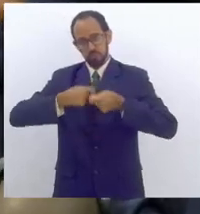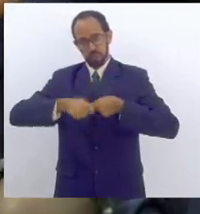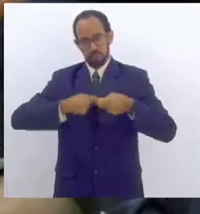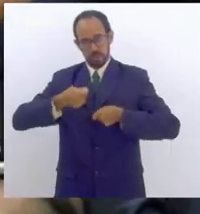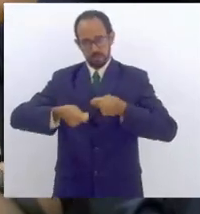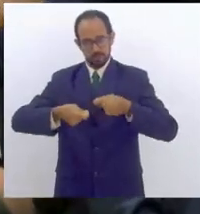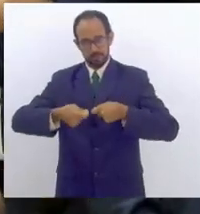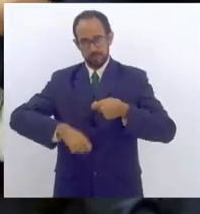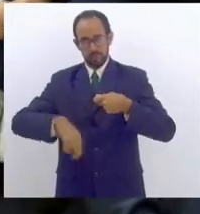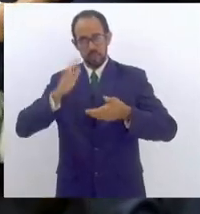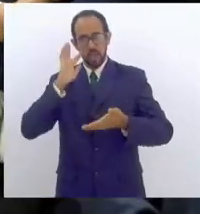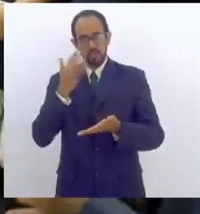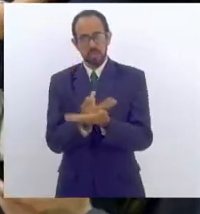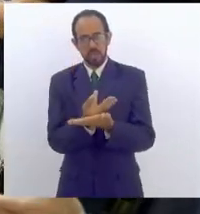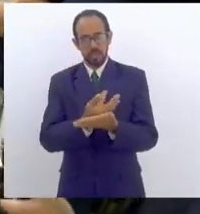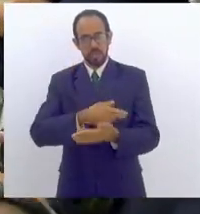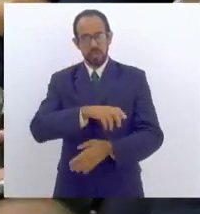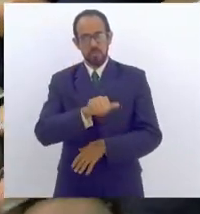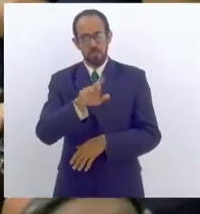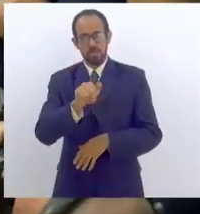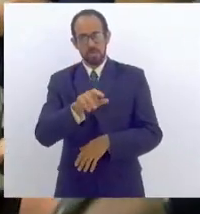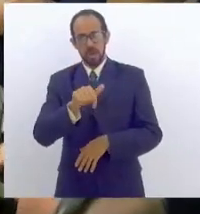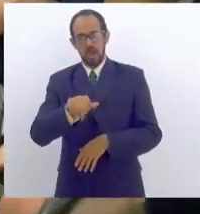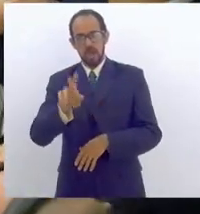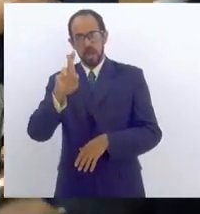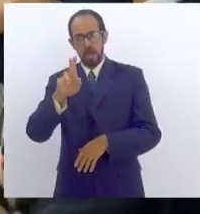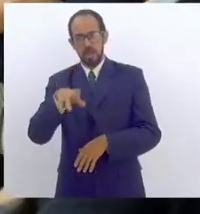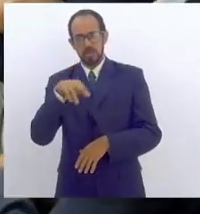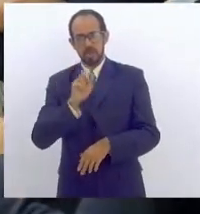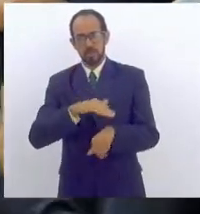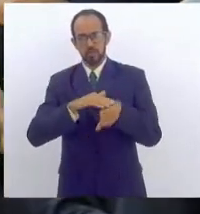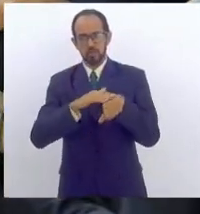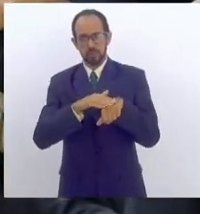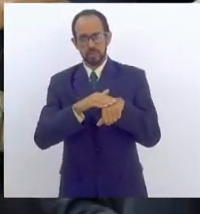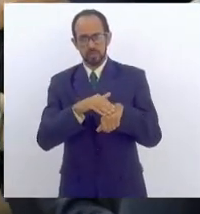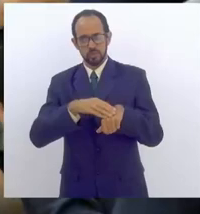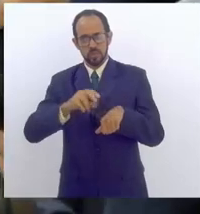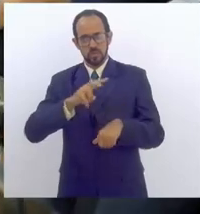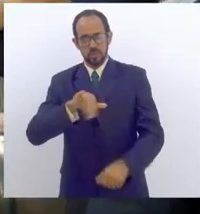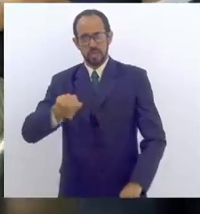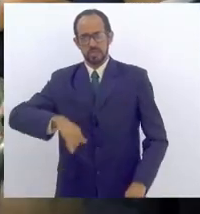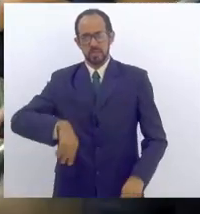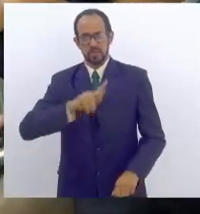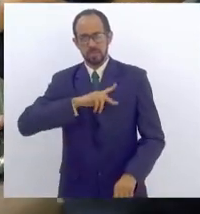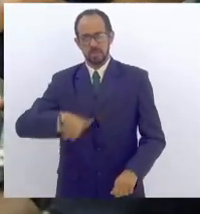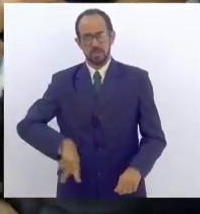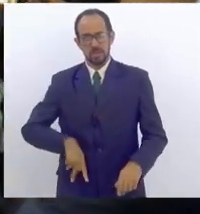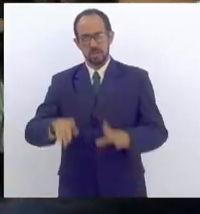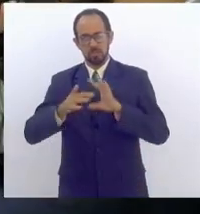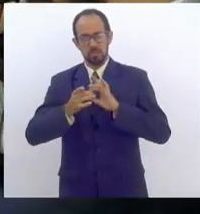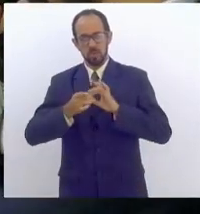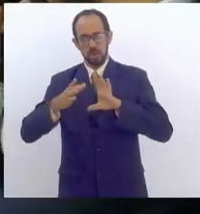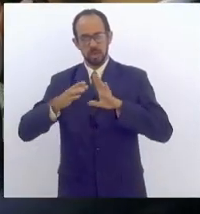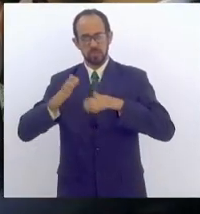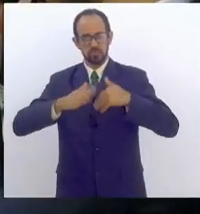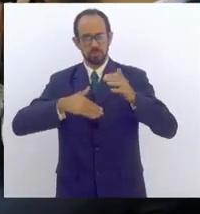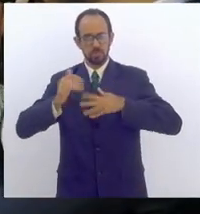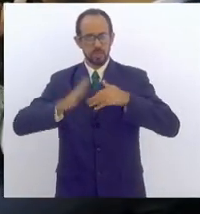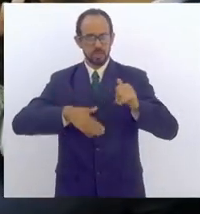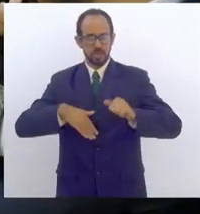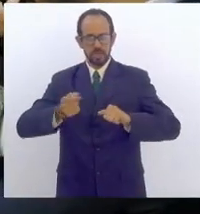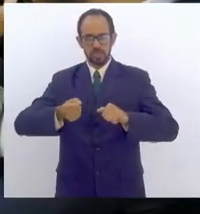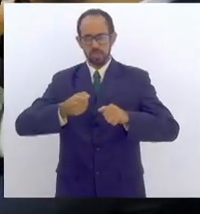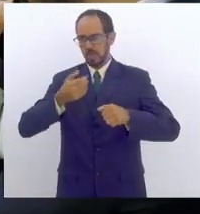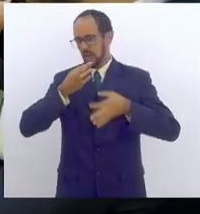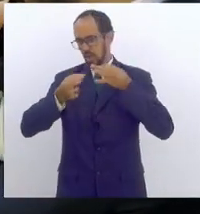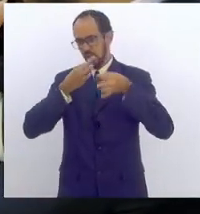Rodrigo Bacelar, tenho conversado muito com ele, será um presidente extremamente democrático, independente das divergências, independente